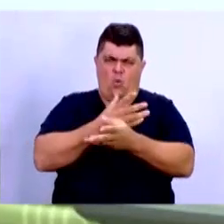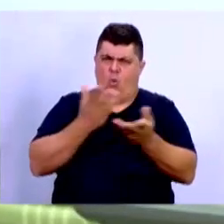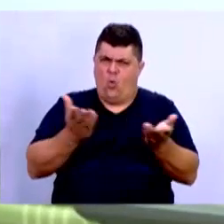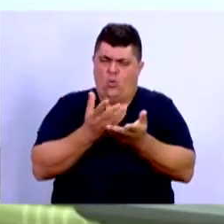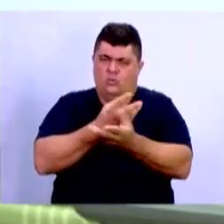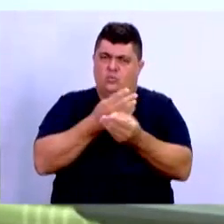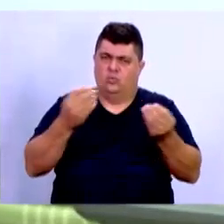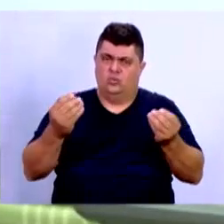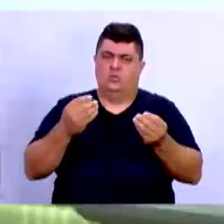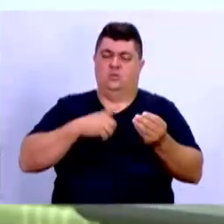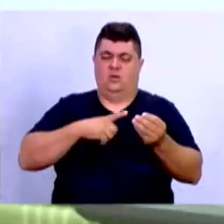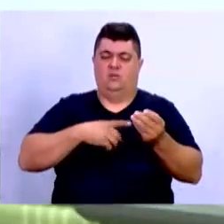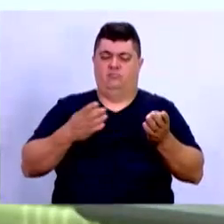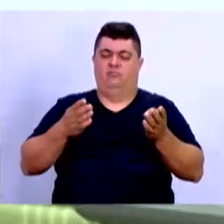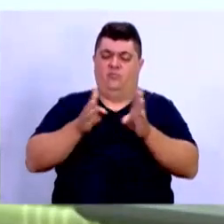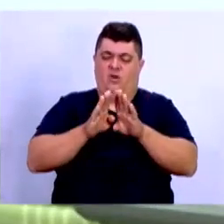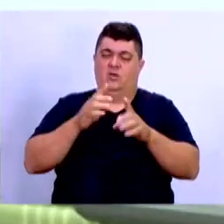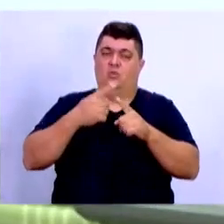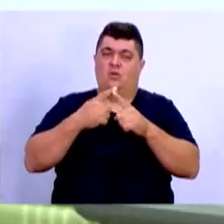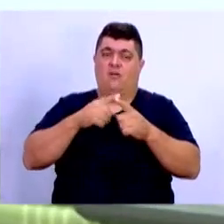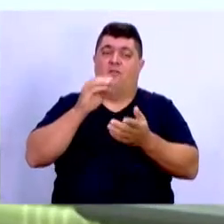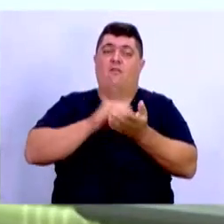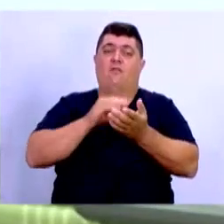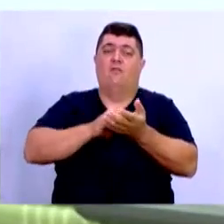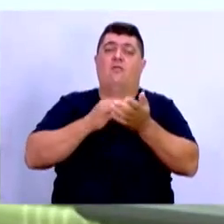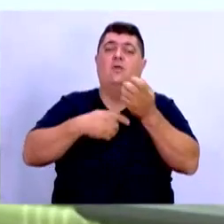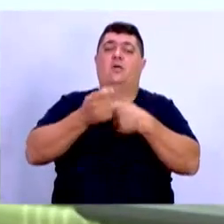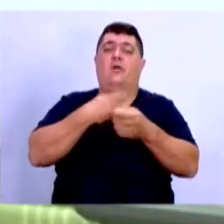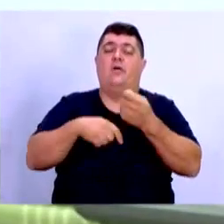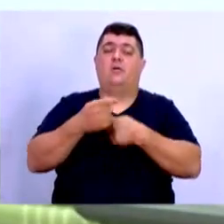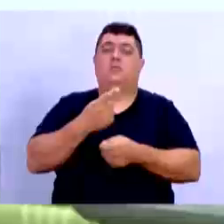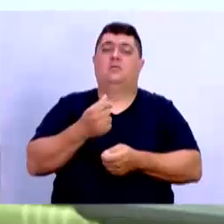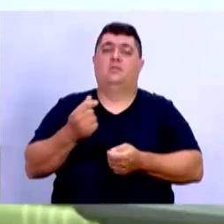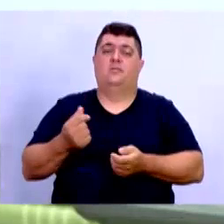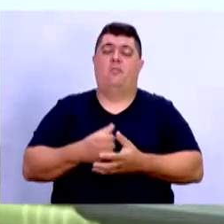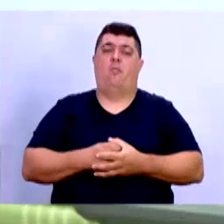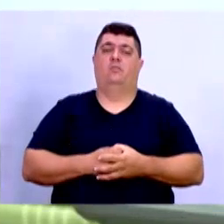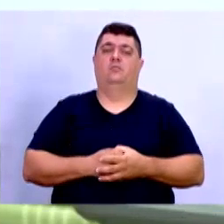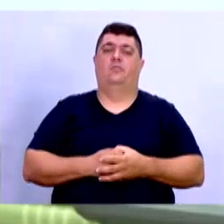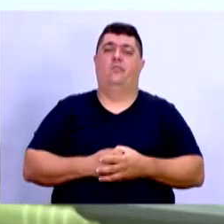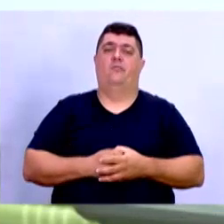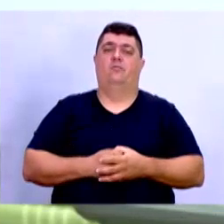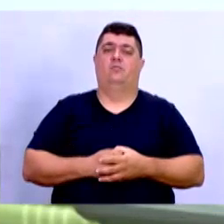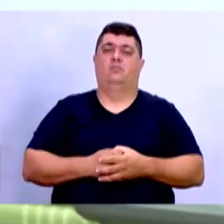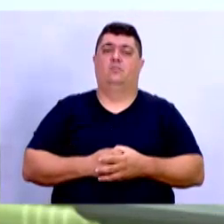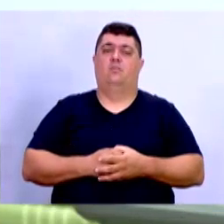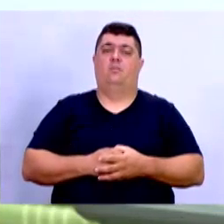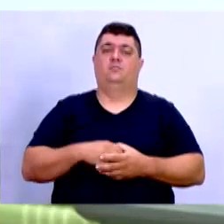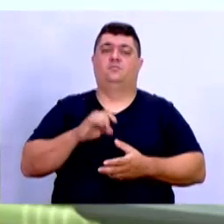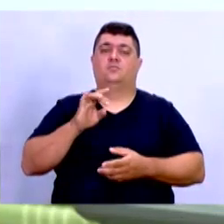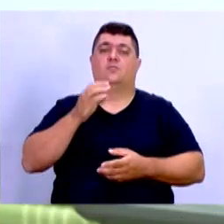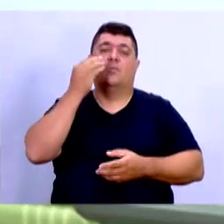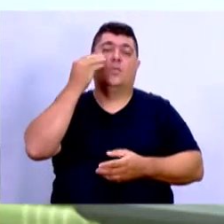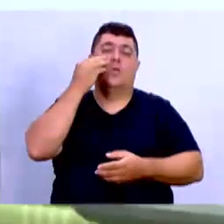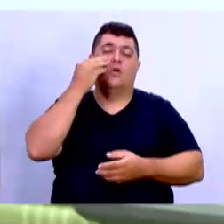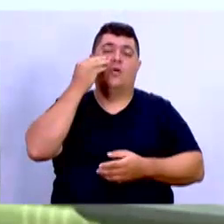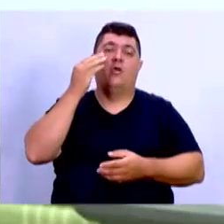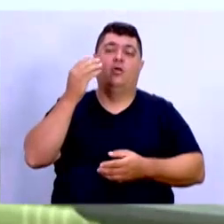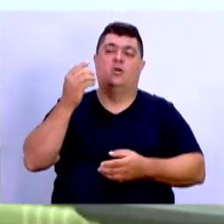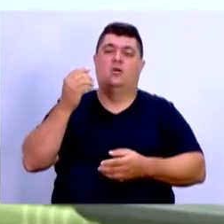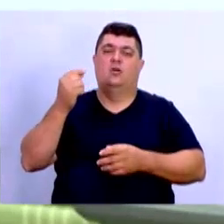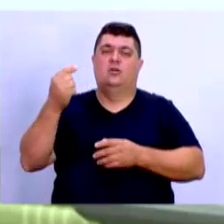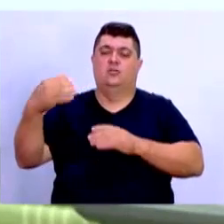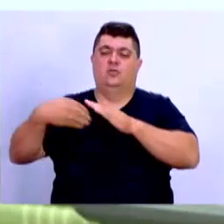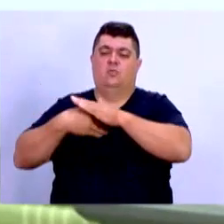estão falindo por quê? Porque falta administração do recurso financeiro. Só vê as entradas e não controla